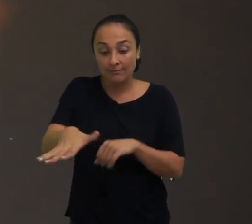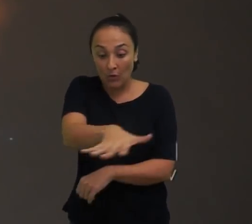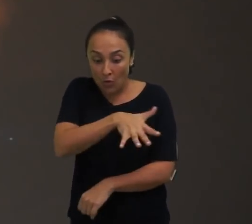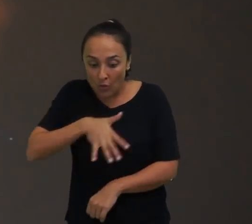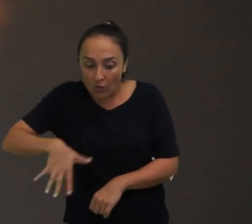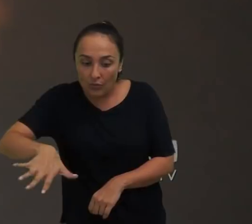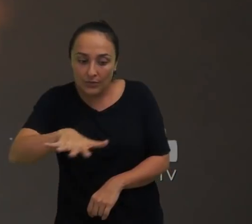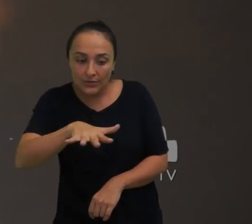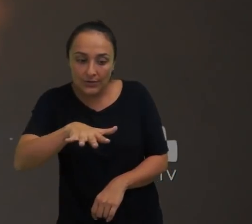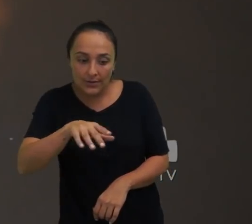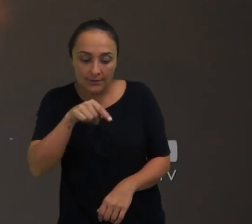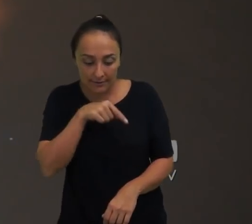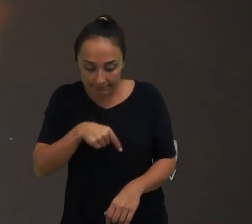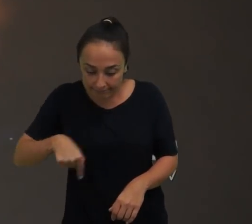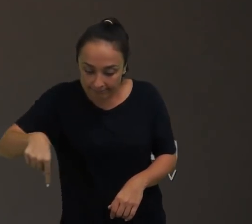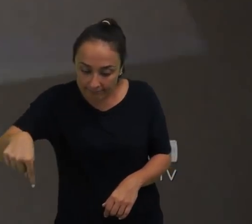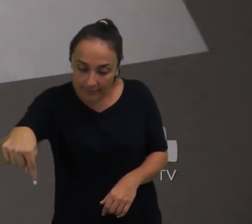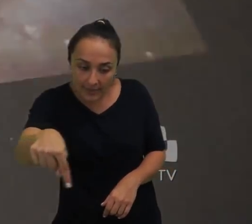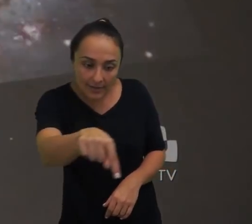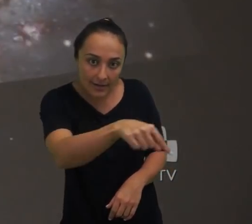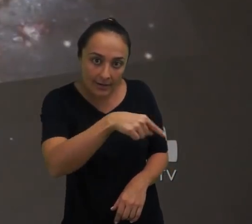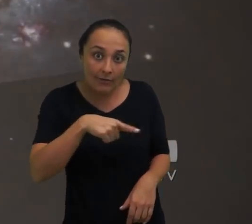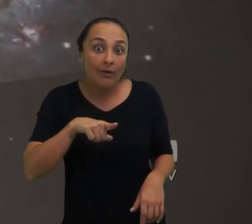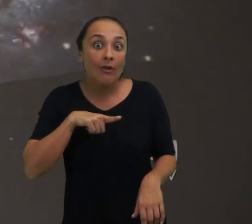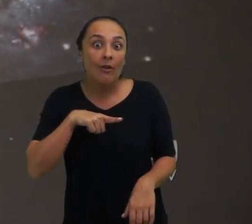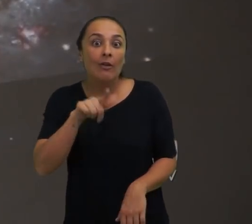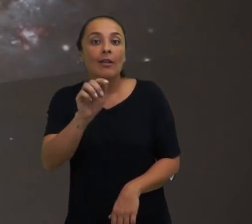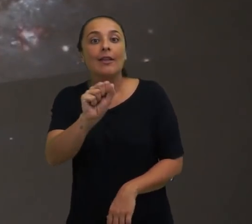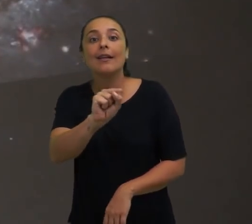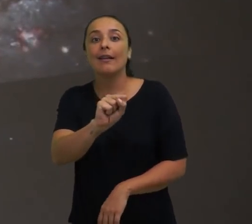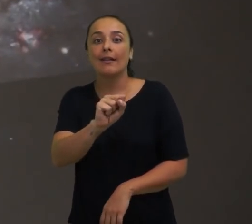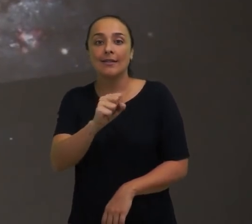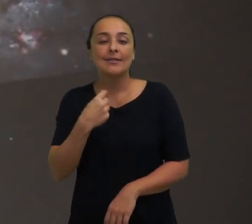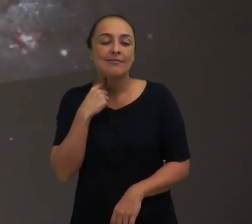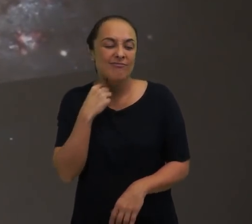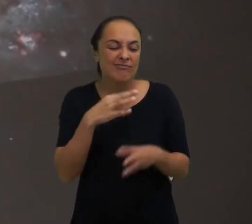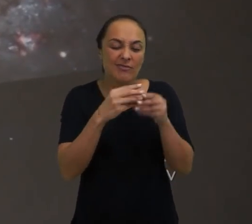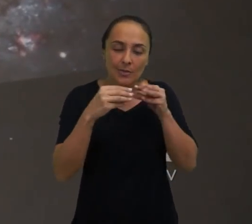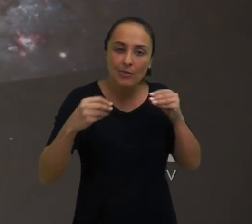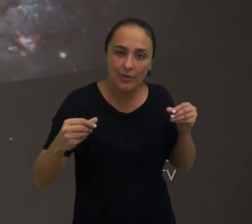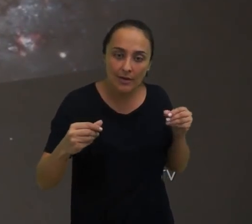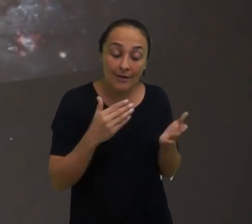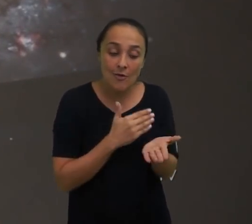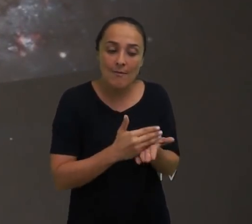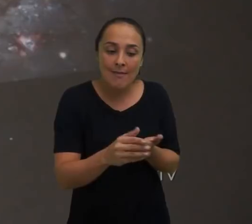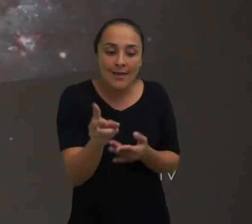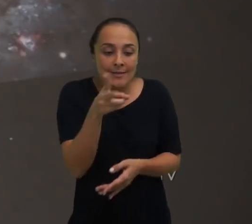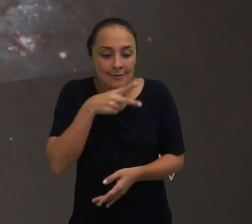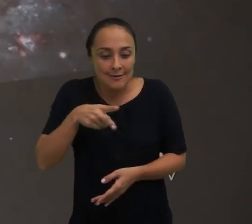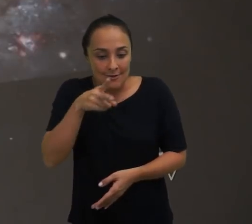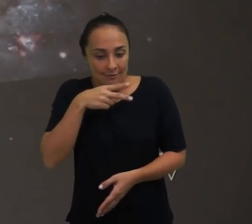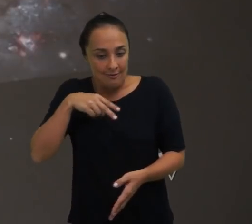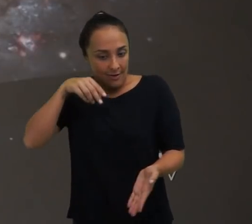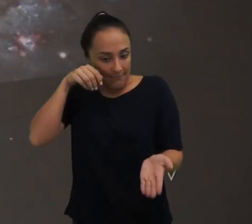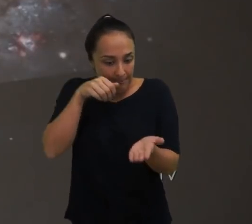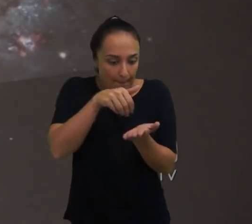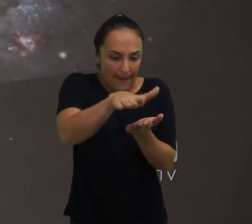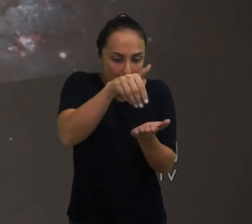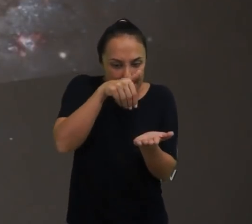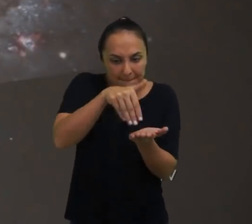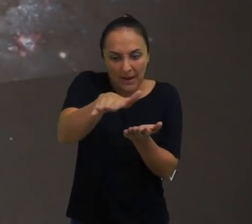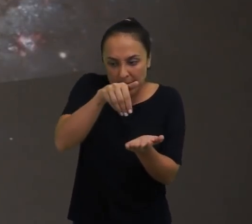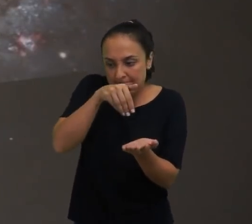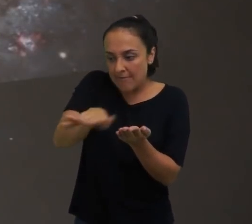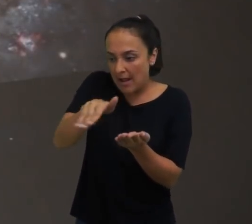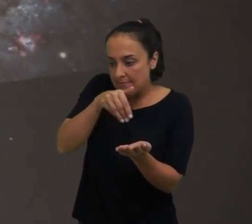de algum tempo, vai cessar esse quasar, por falta de material. Tá? E não só cessa o